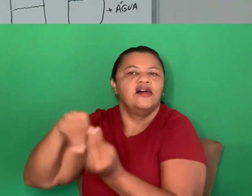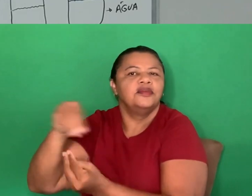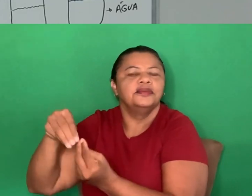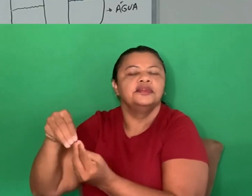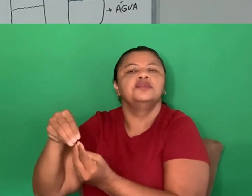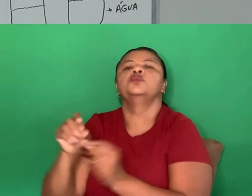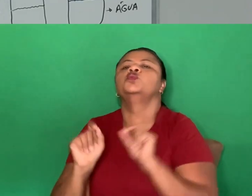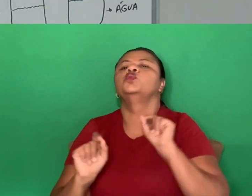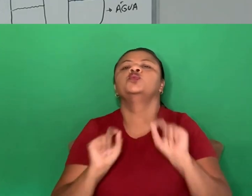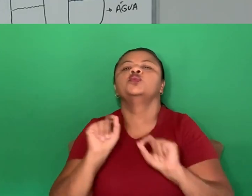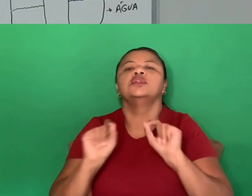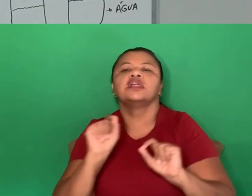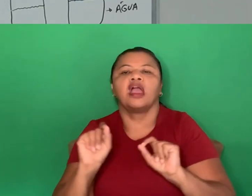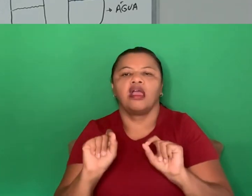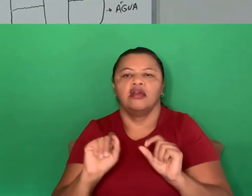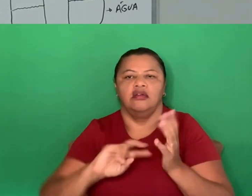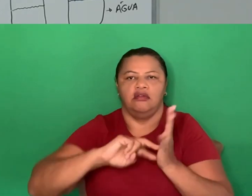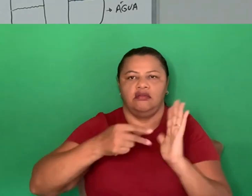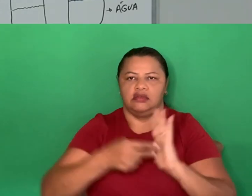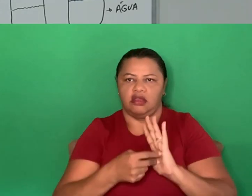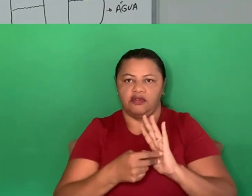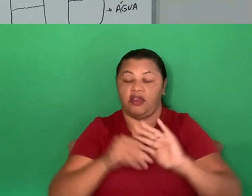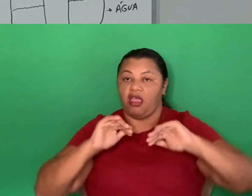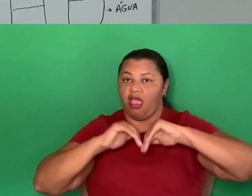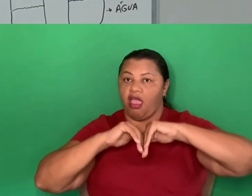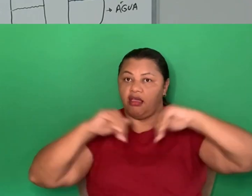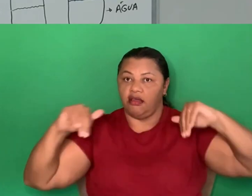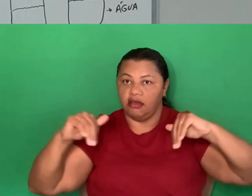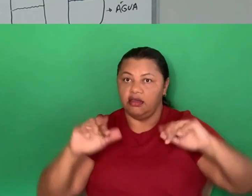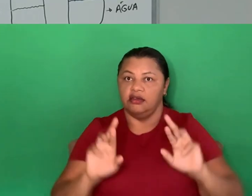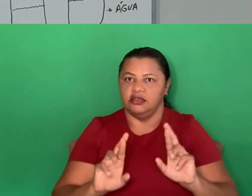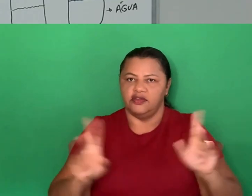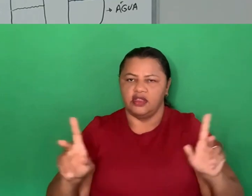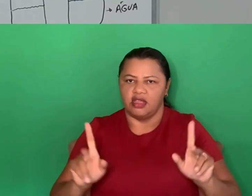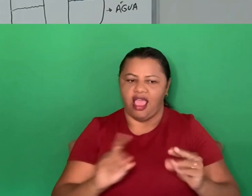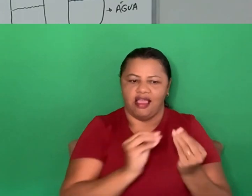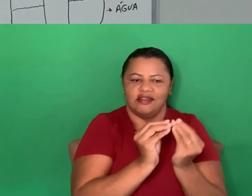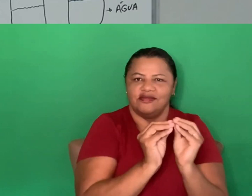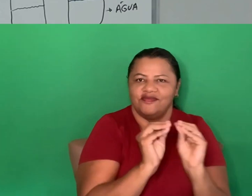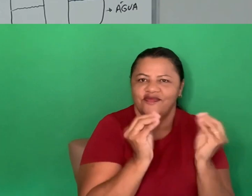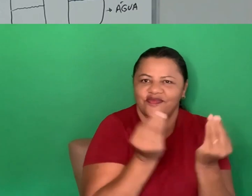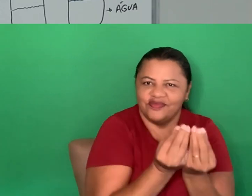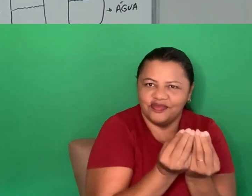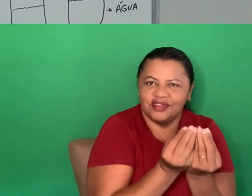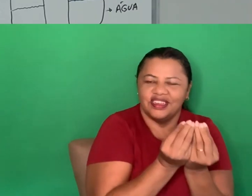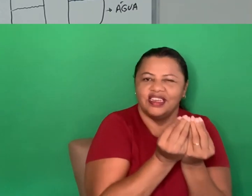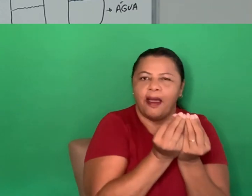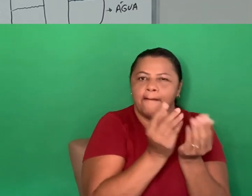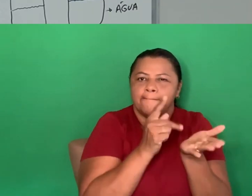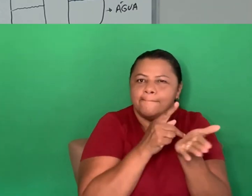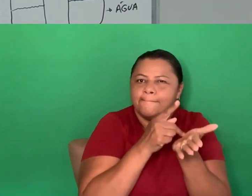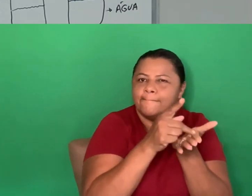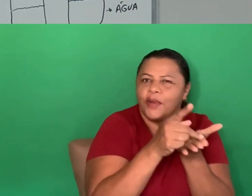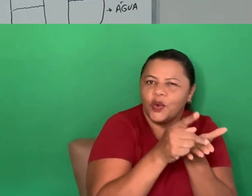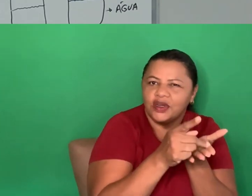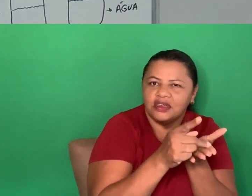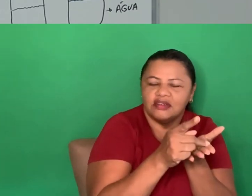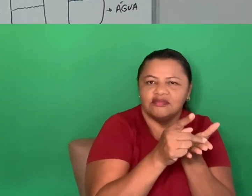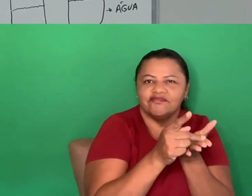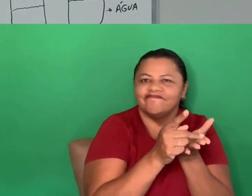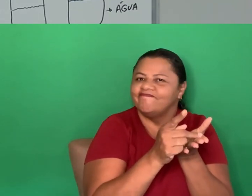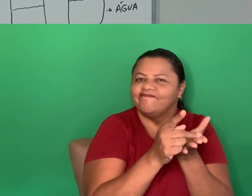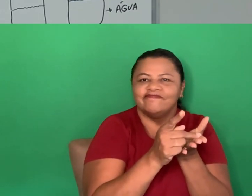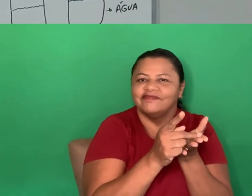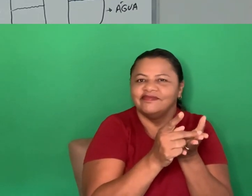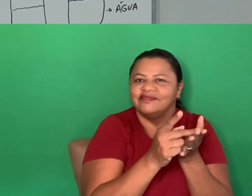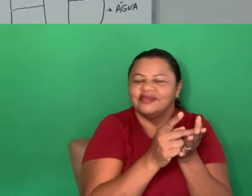é comum nós professores, nessa aula, usarmos o termo substância pura. Tá? Mas o termo substância pura ele